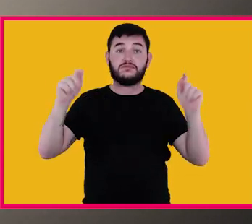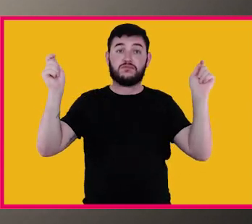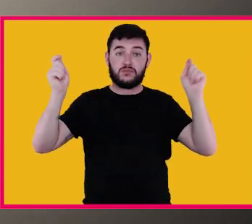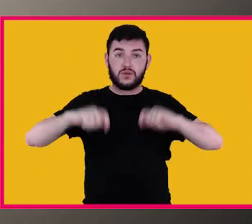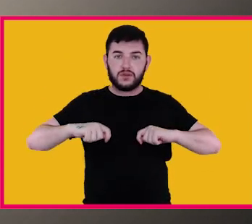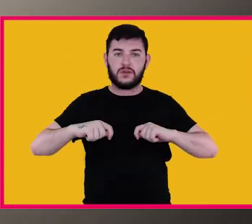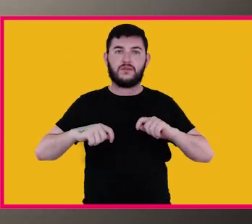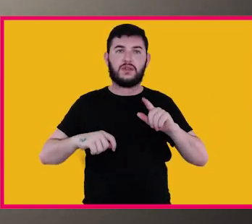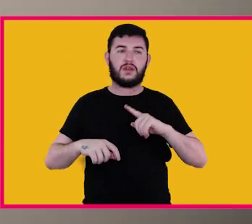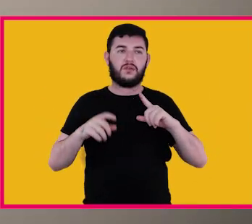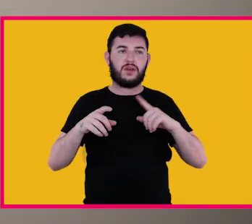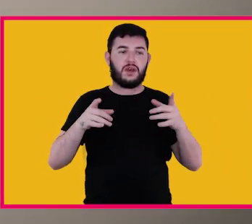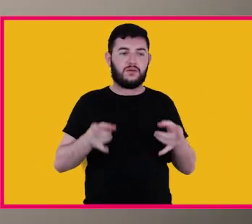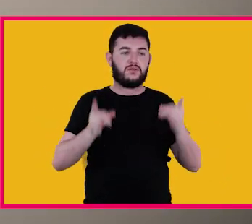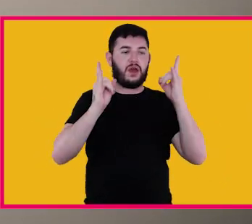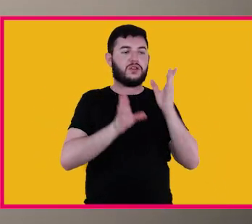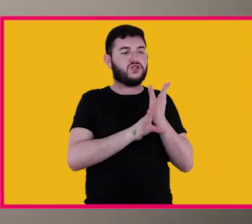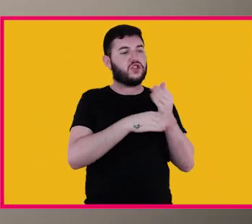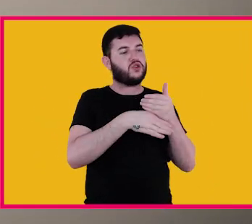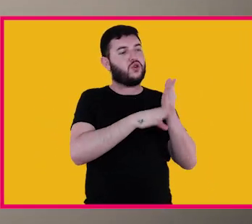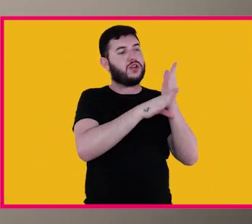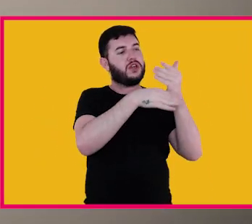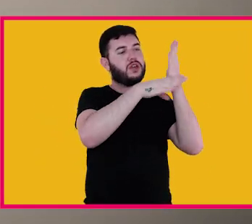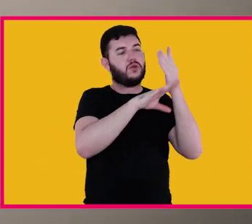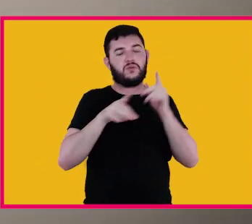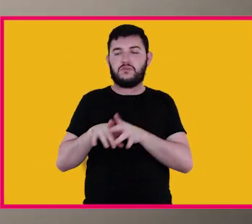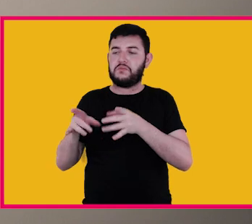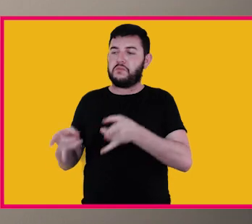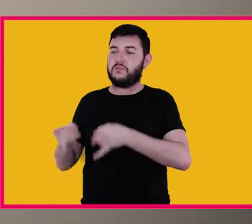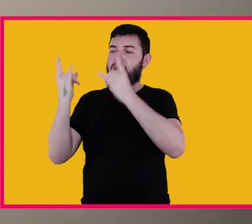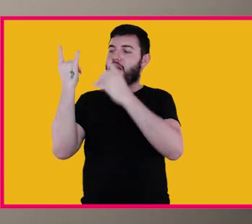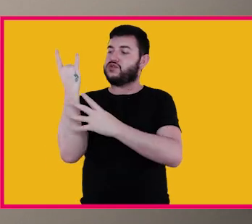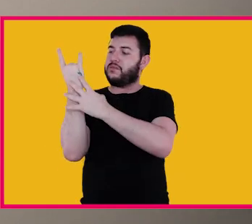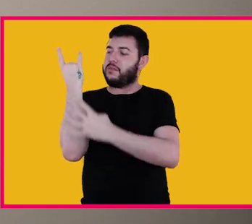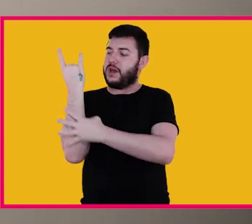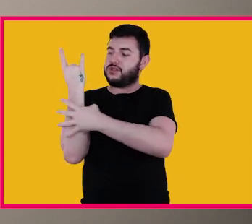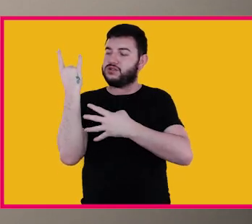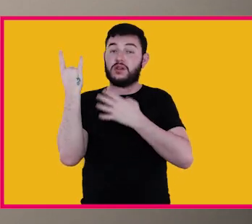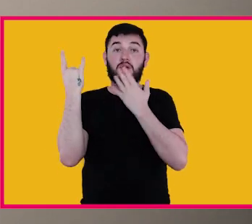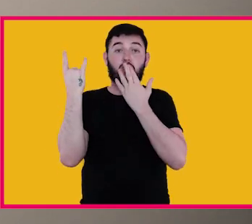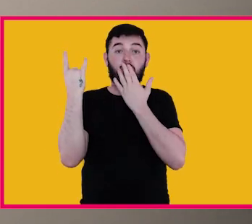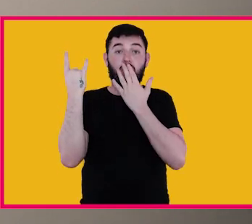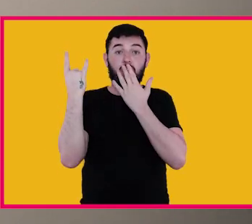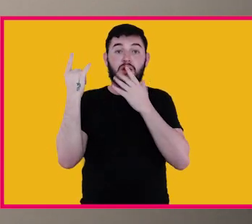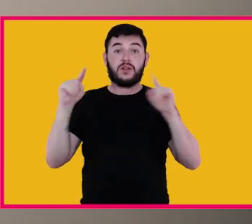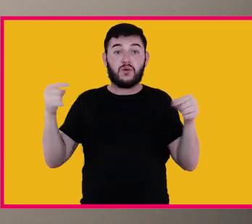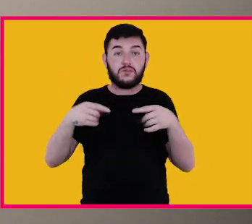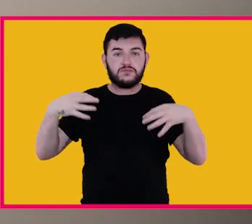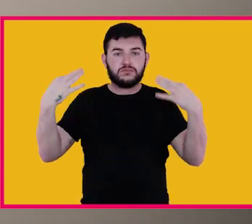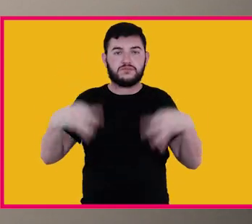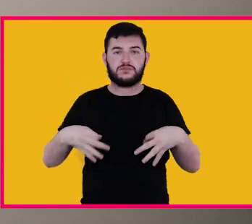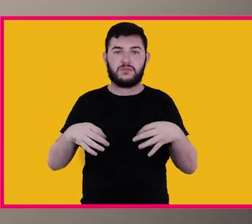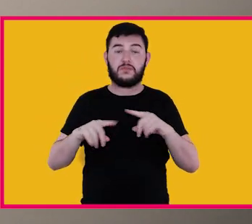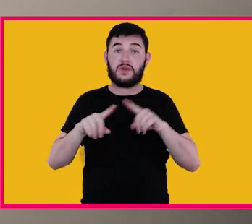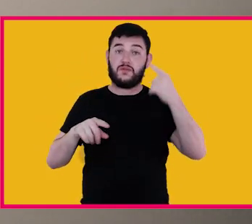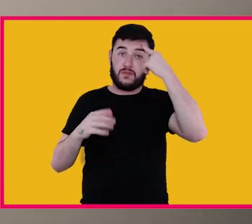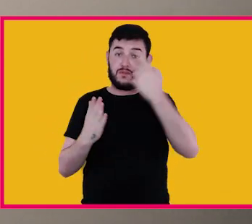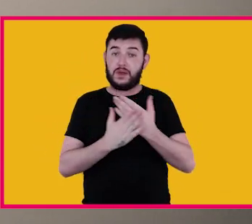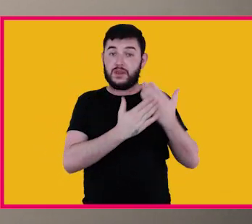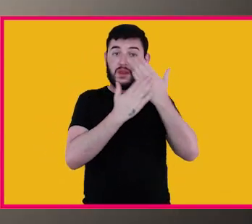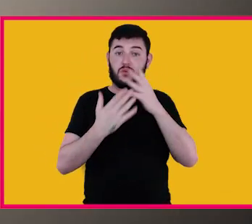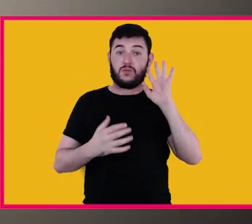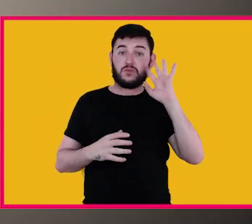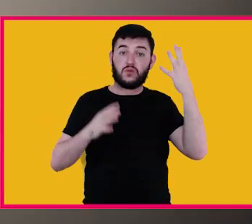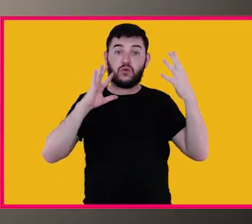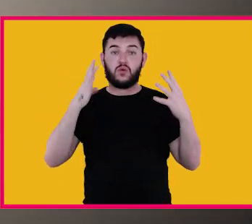as pastilhas coloridas. Todos os módulos eletivos, mesmo os maiores como os cine-teatros, foram pensados com soluções que equalizam esses